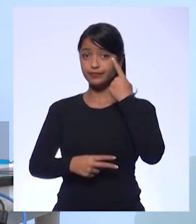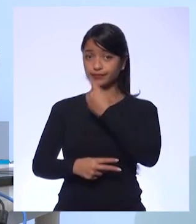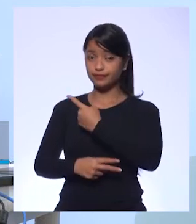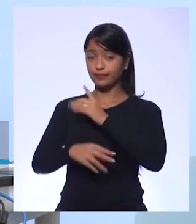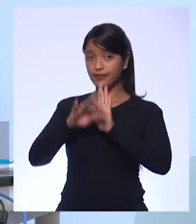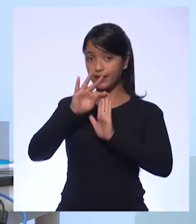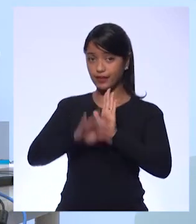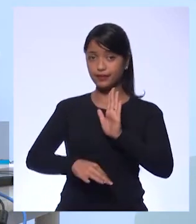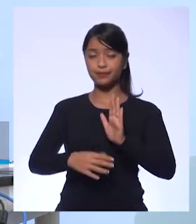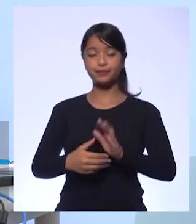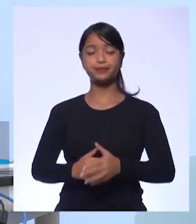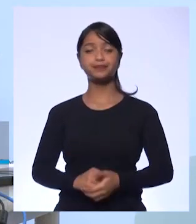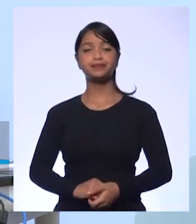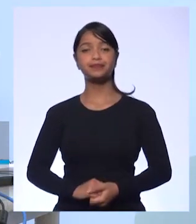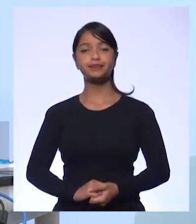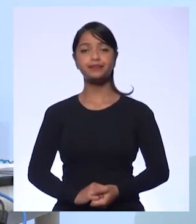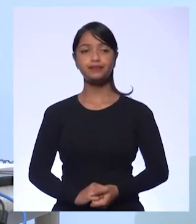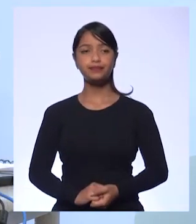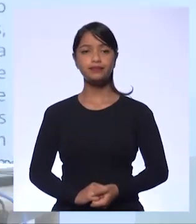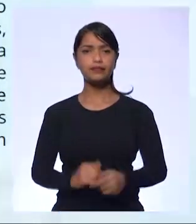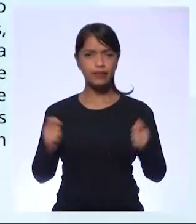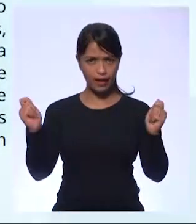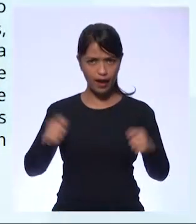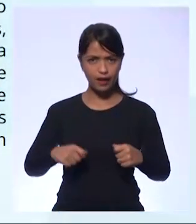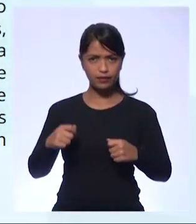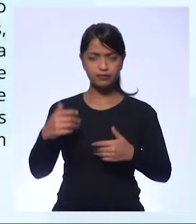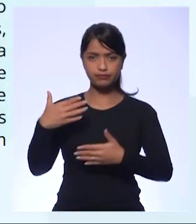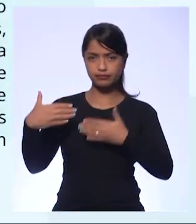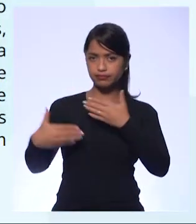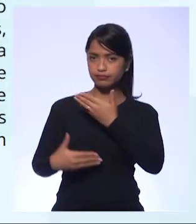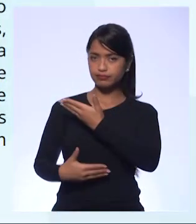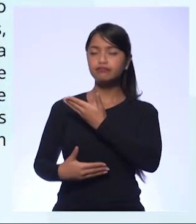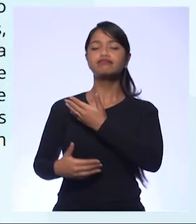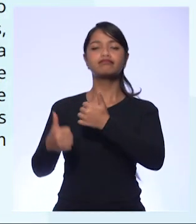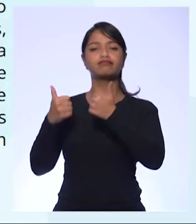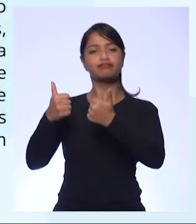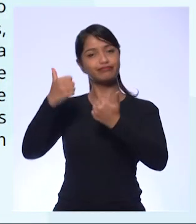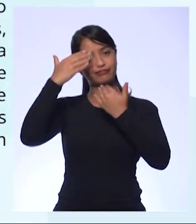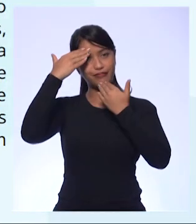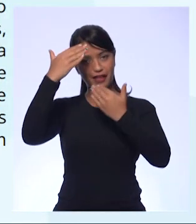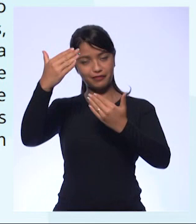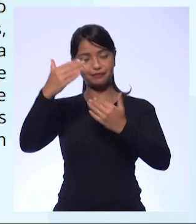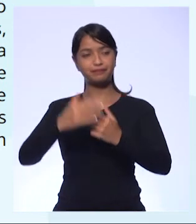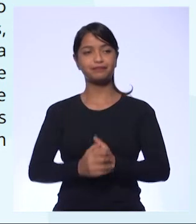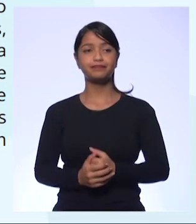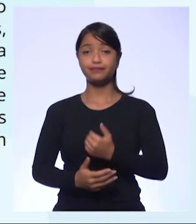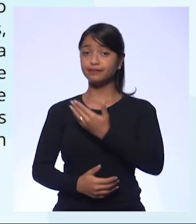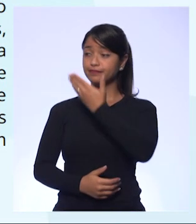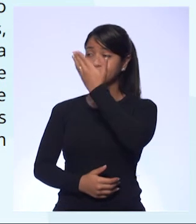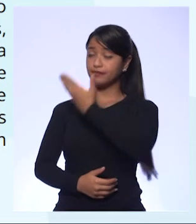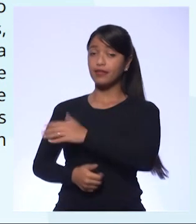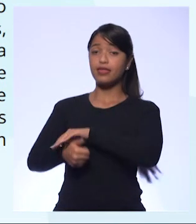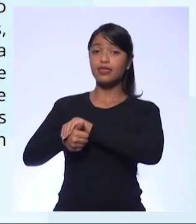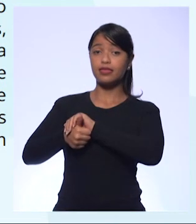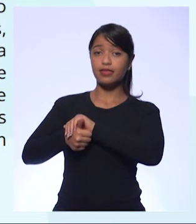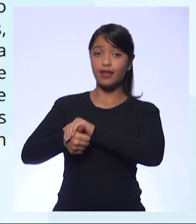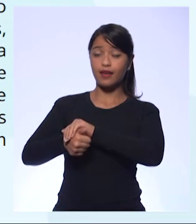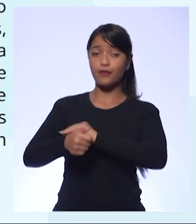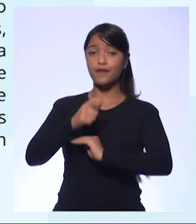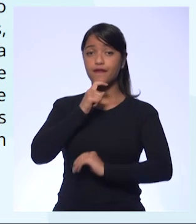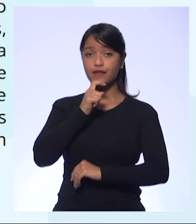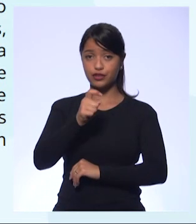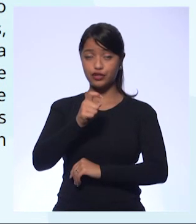tela, por favor. Dá para colocar? Aê, muito obrigada. Então, tartaruga verde.